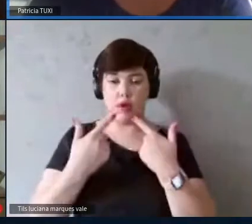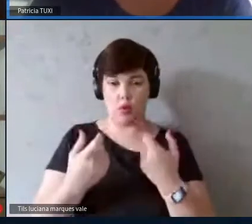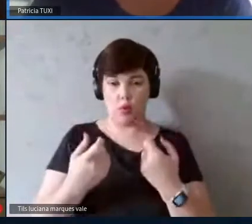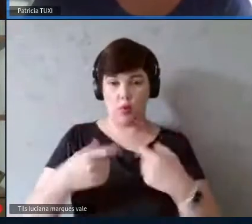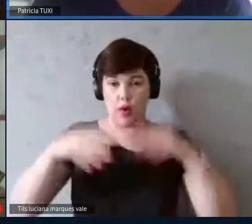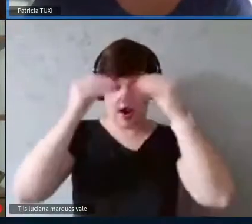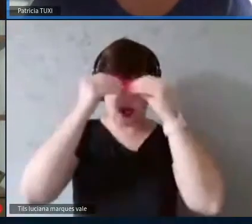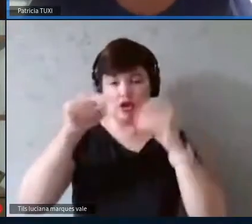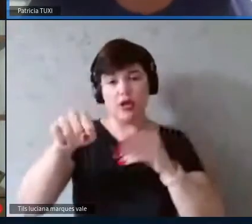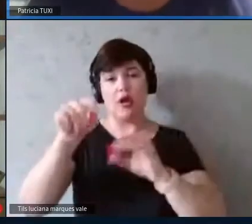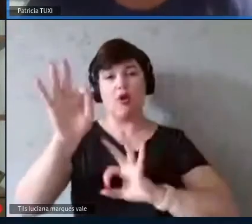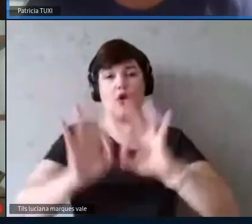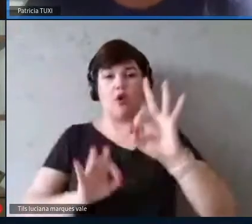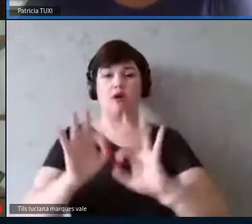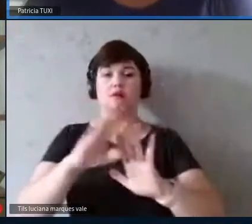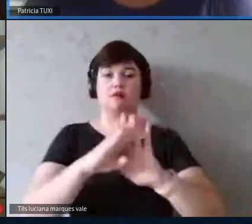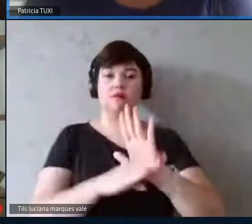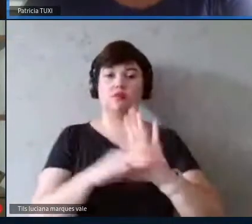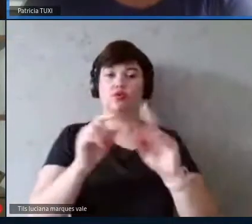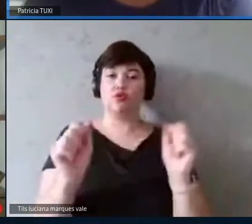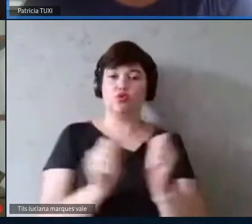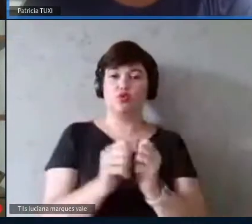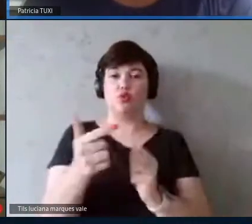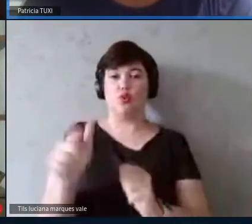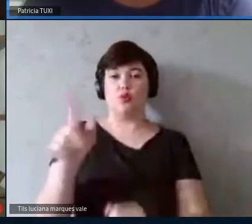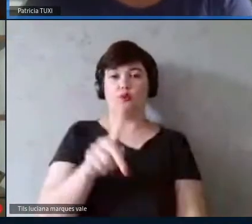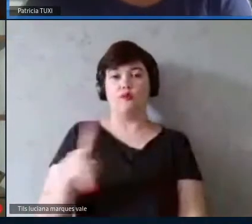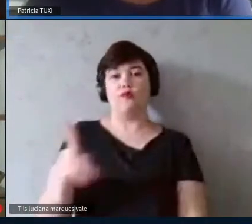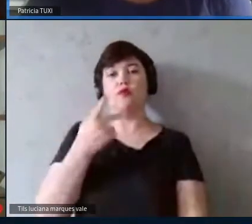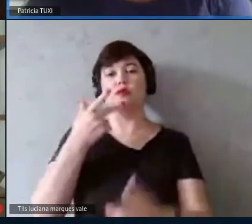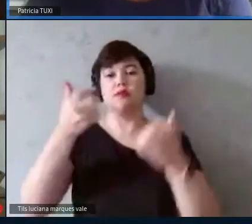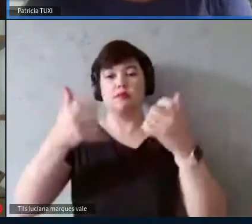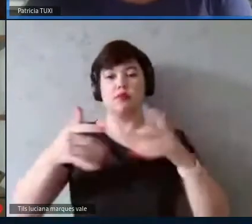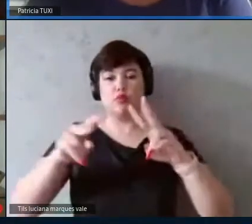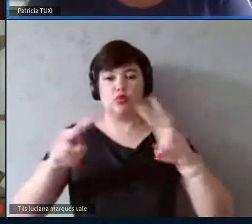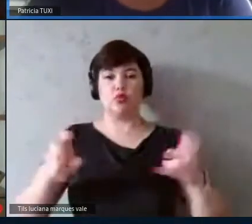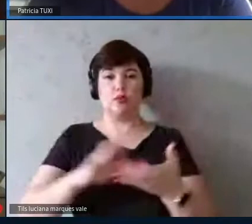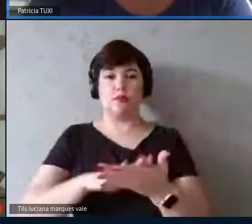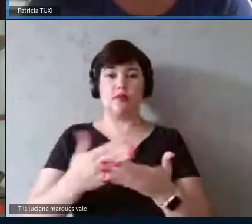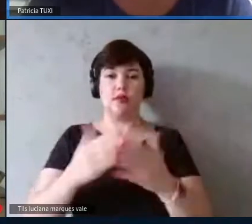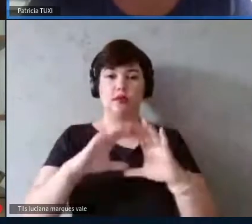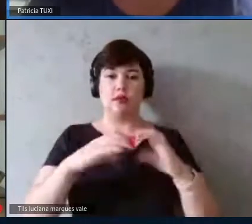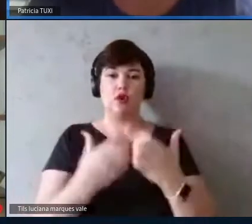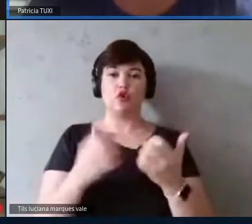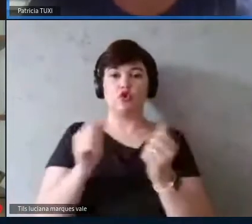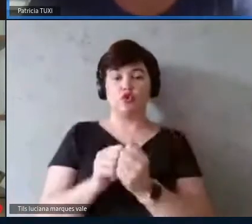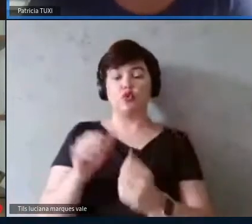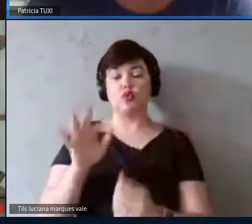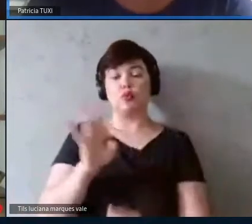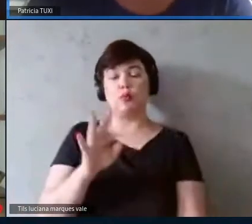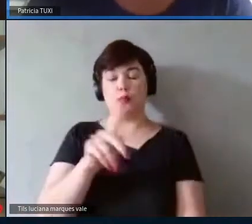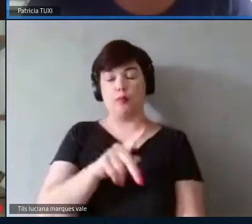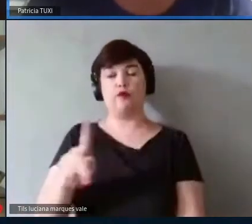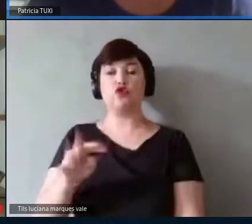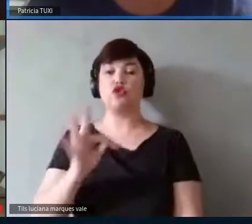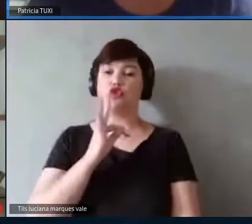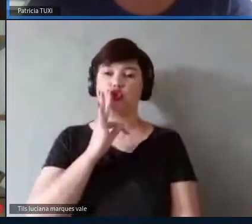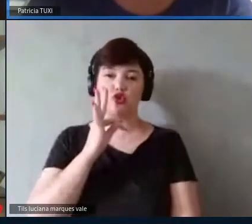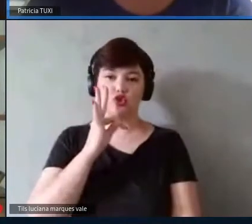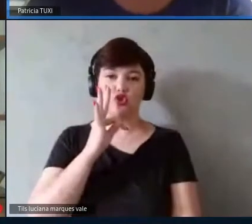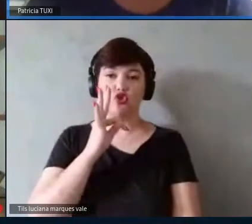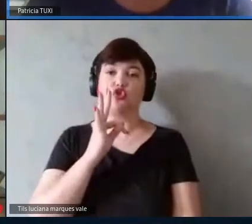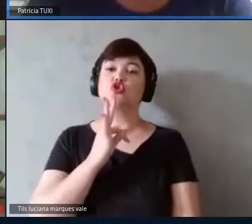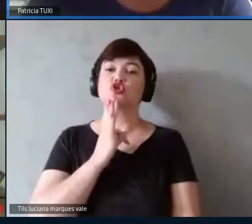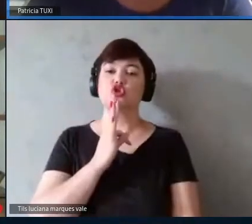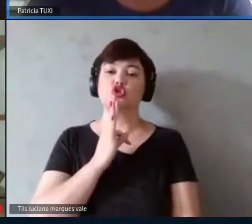Ele é um dos organizadores, junto com outro professor que fala muito sobre intérprete de conferência, que é o professor Thiago Coimbra, e